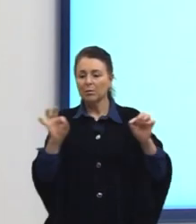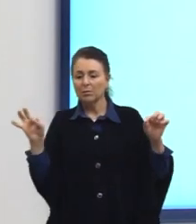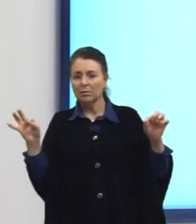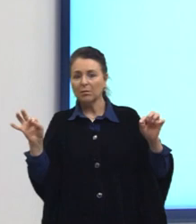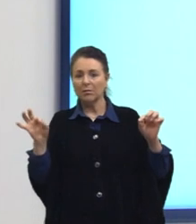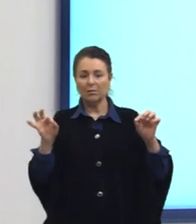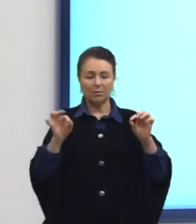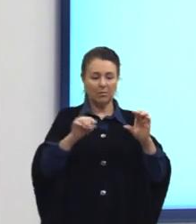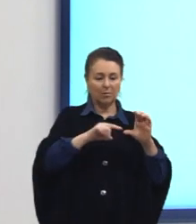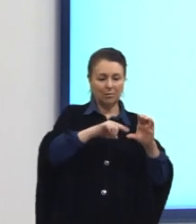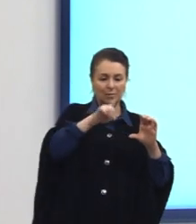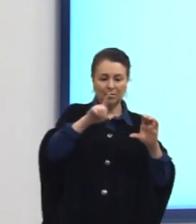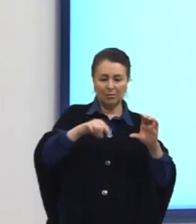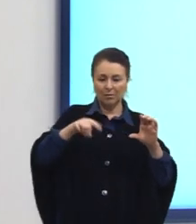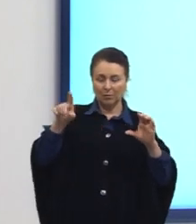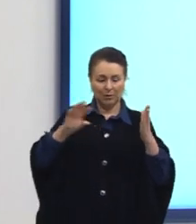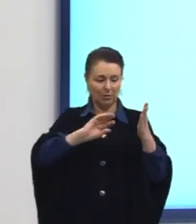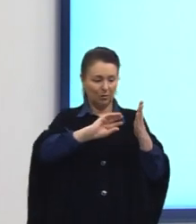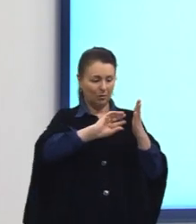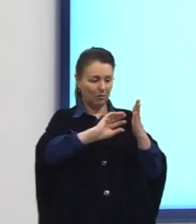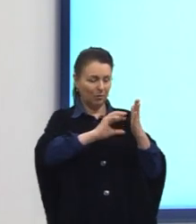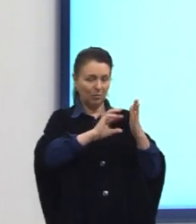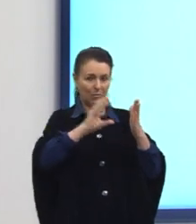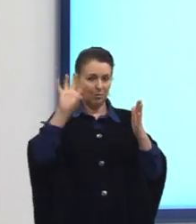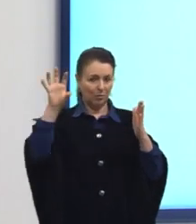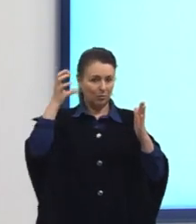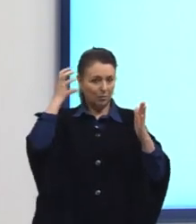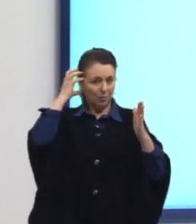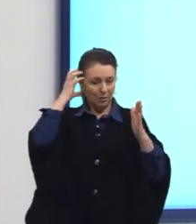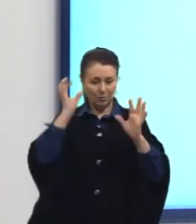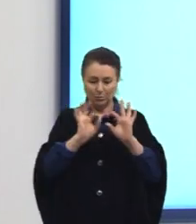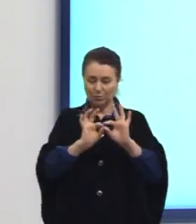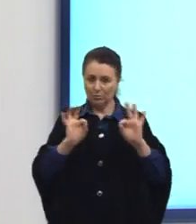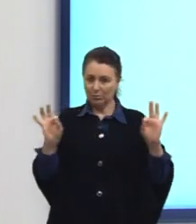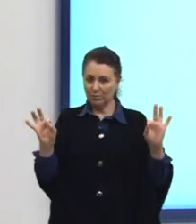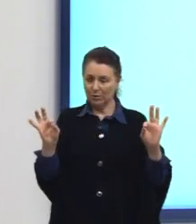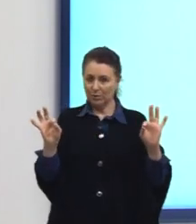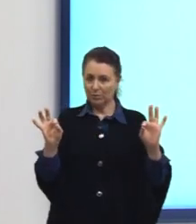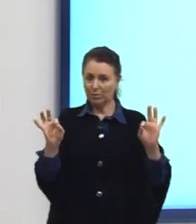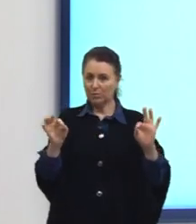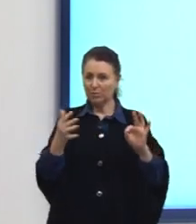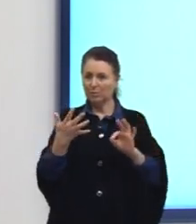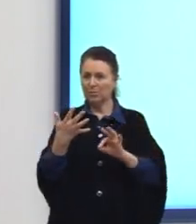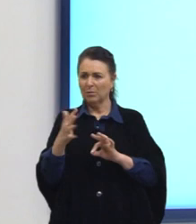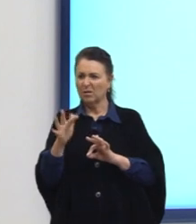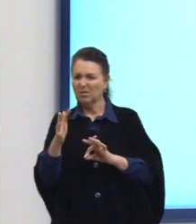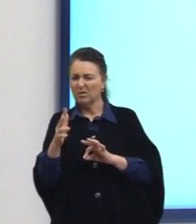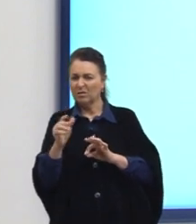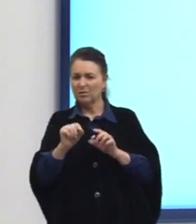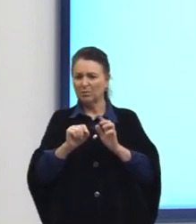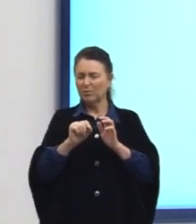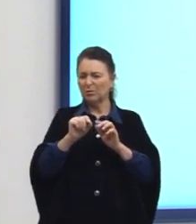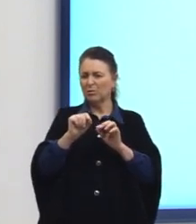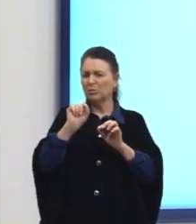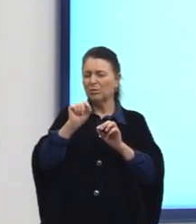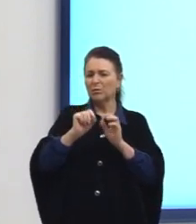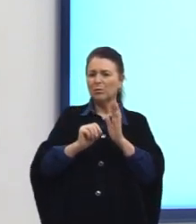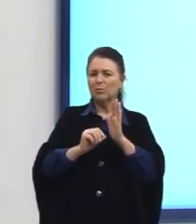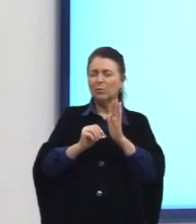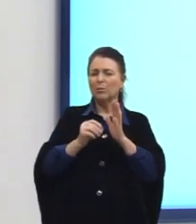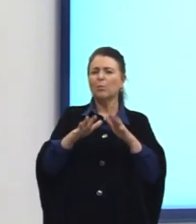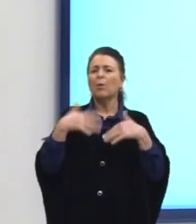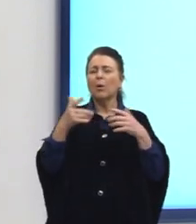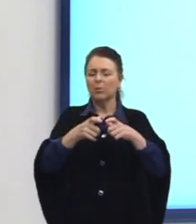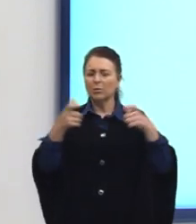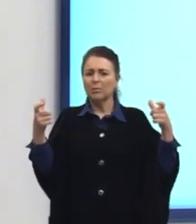vejam que é de rádio a escala aproximada do comprimento de onda do tamanho de um edifício né E quando a gente tá falando